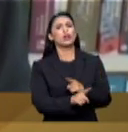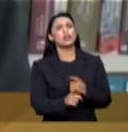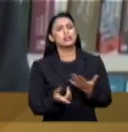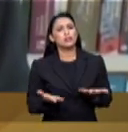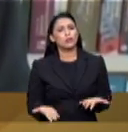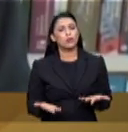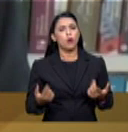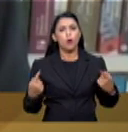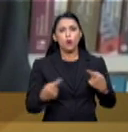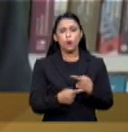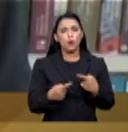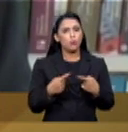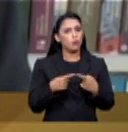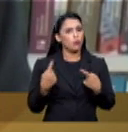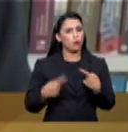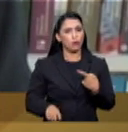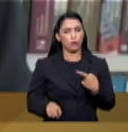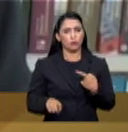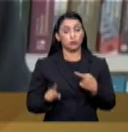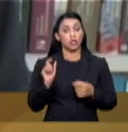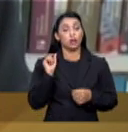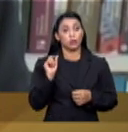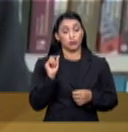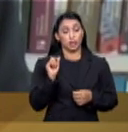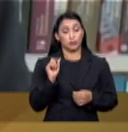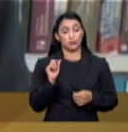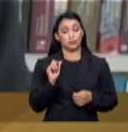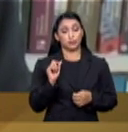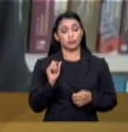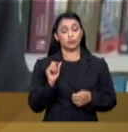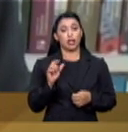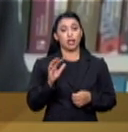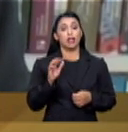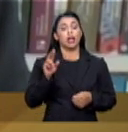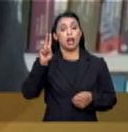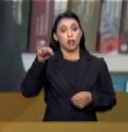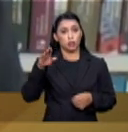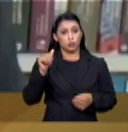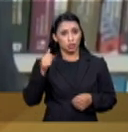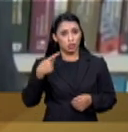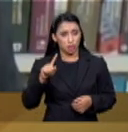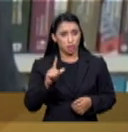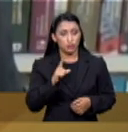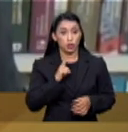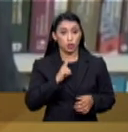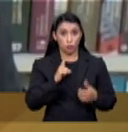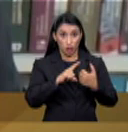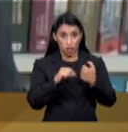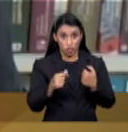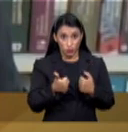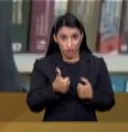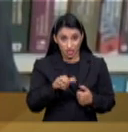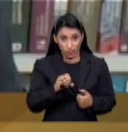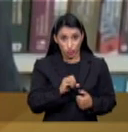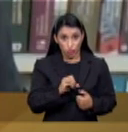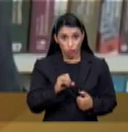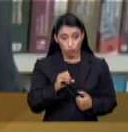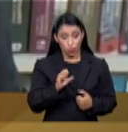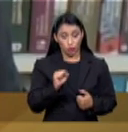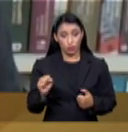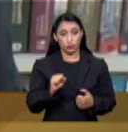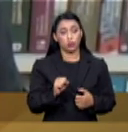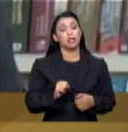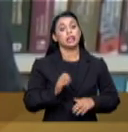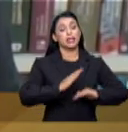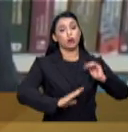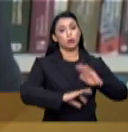da Constituição? Porque defende a Fazenda Nacional que o artigo 108, que prevê a competência do Tribunal Regional